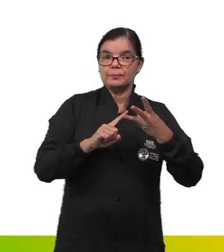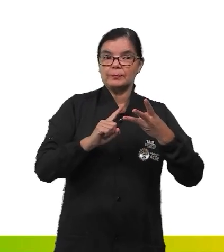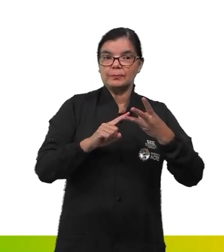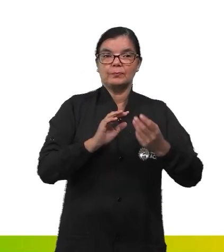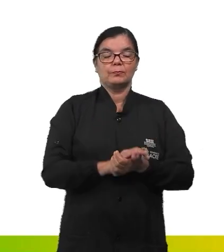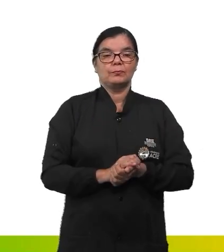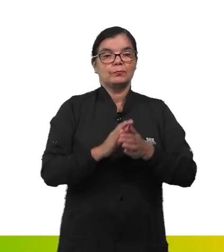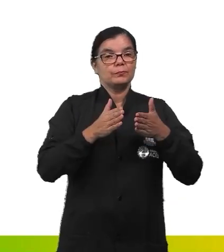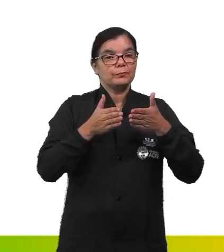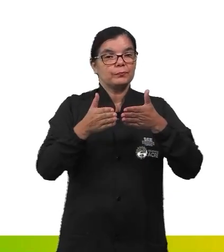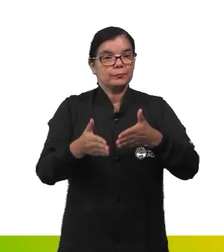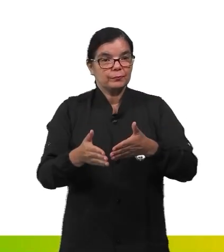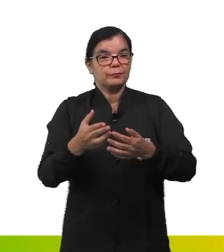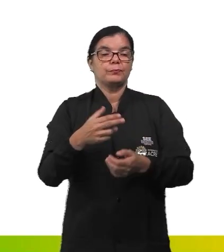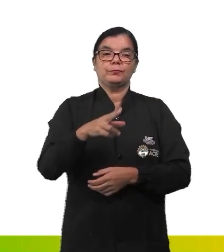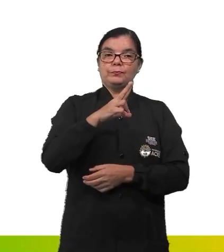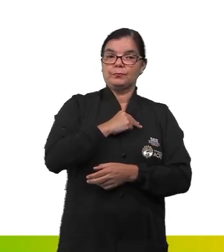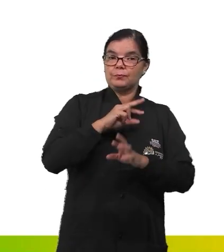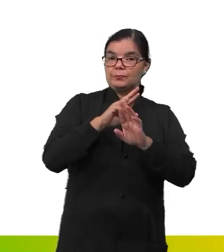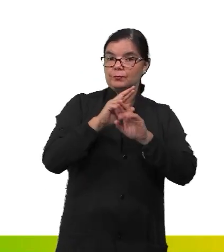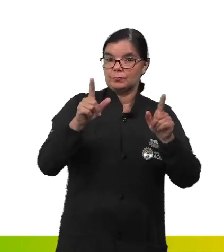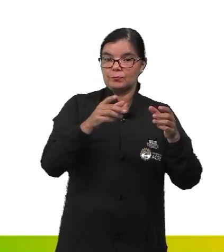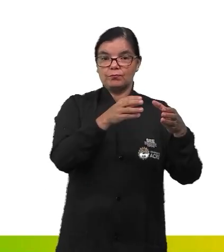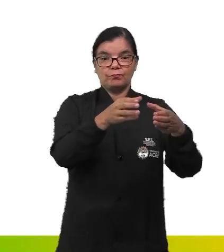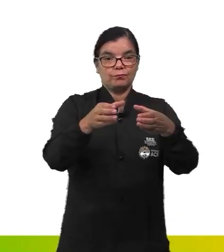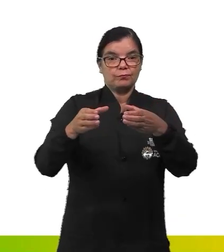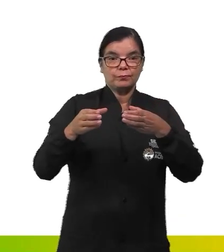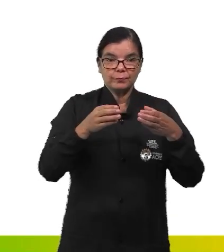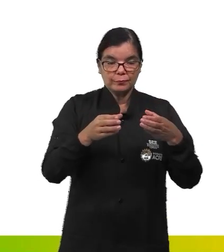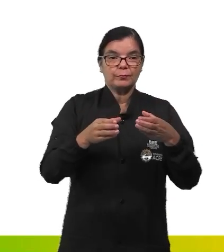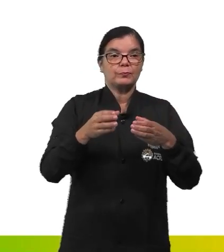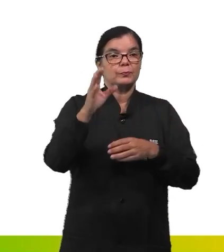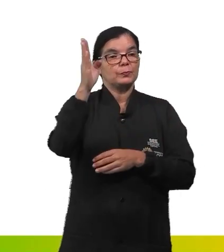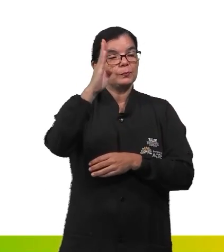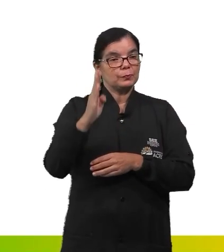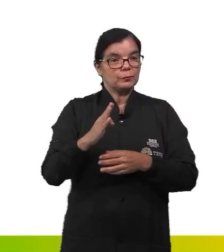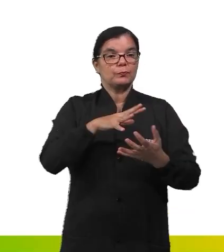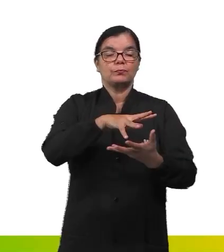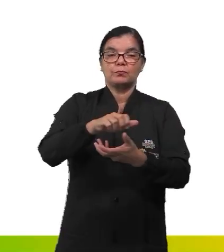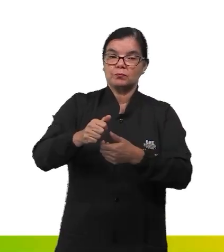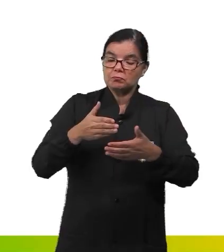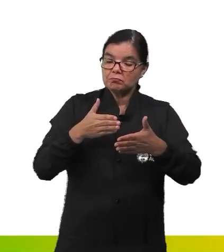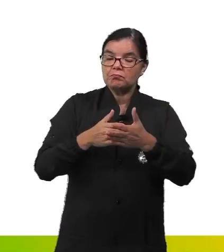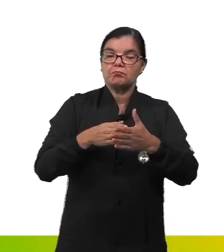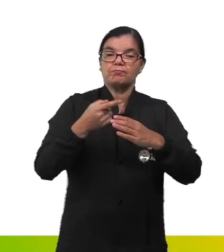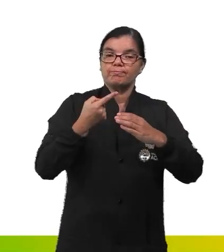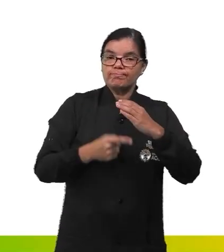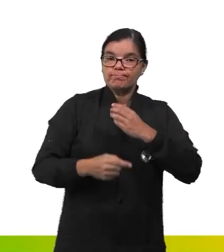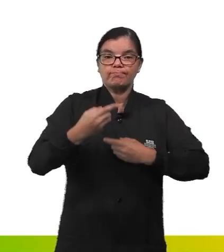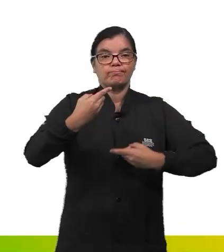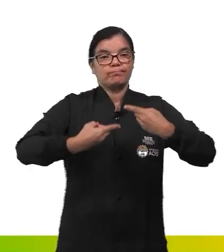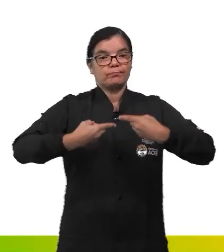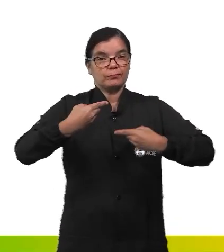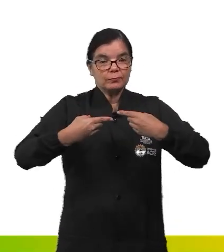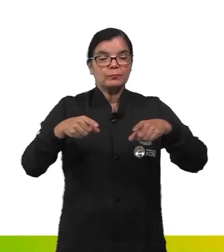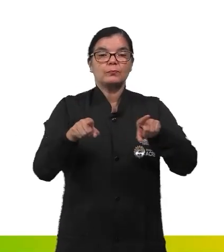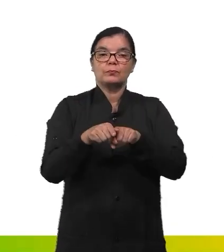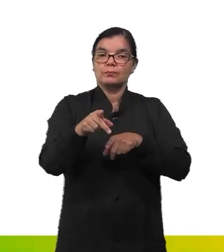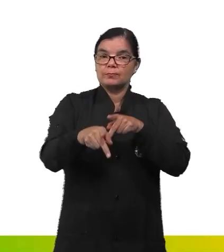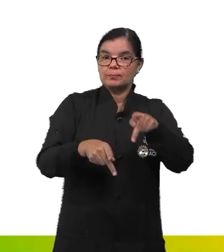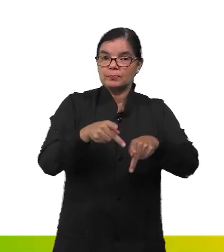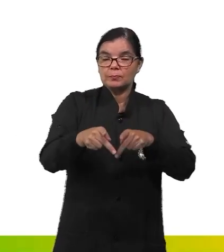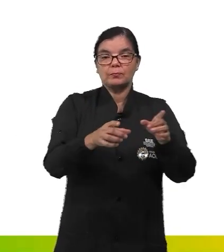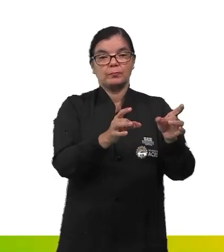aí. A chegada dos portugueses a diferentes regiões do mundo teve impactos profundos nas populações locais e no